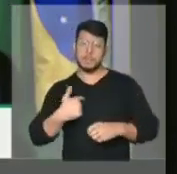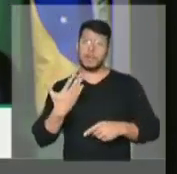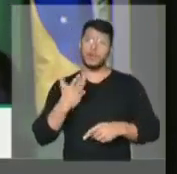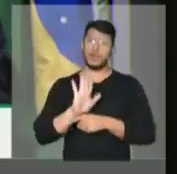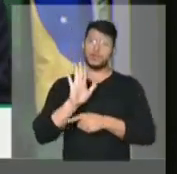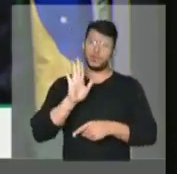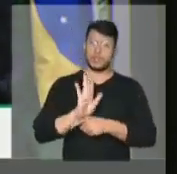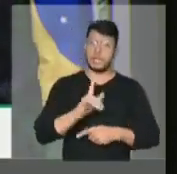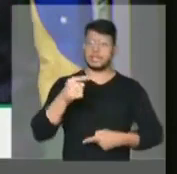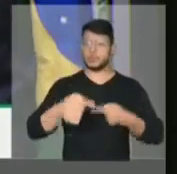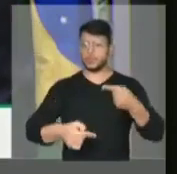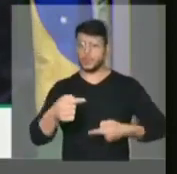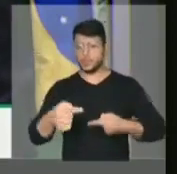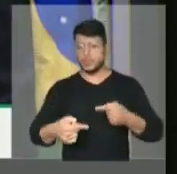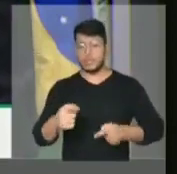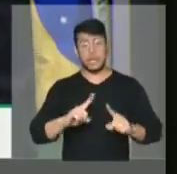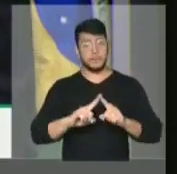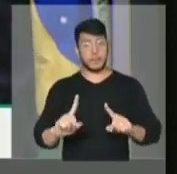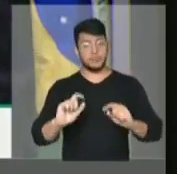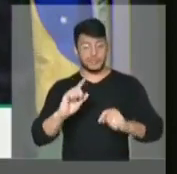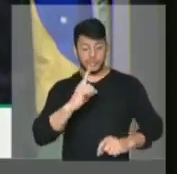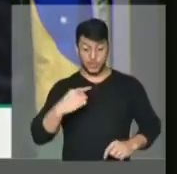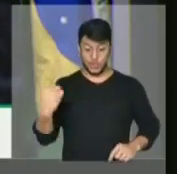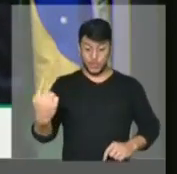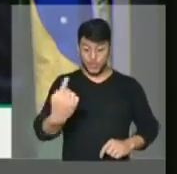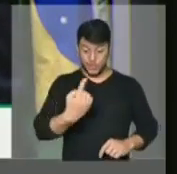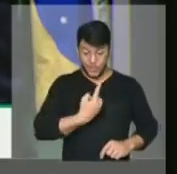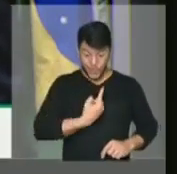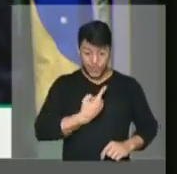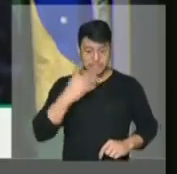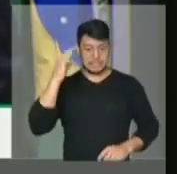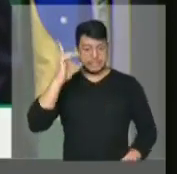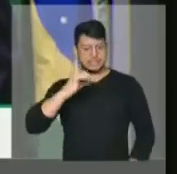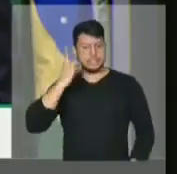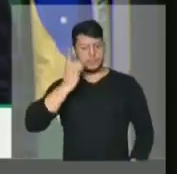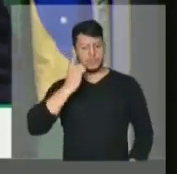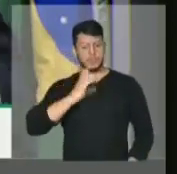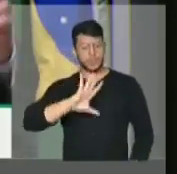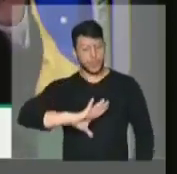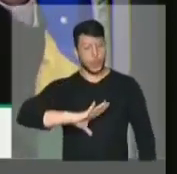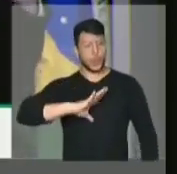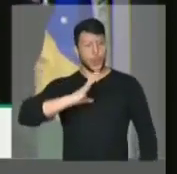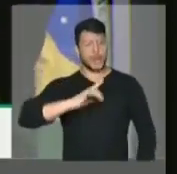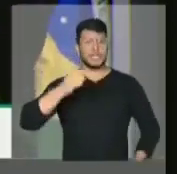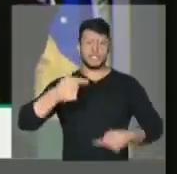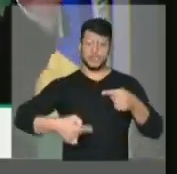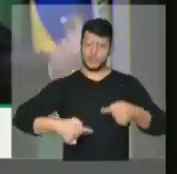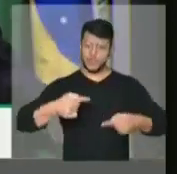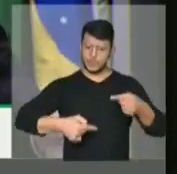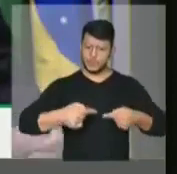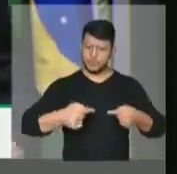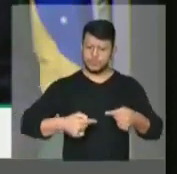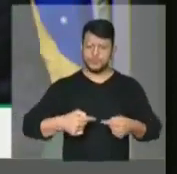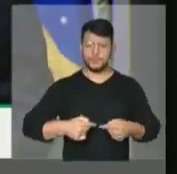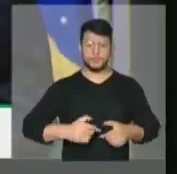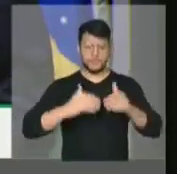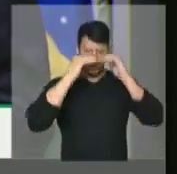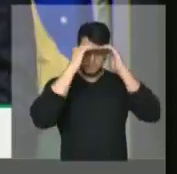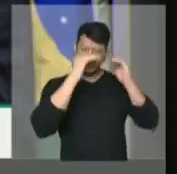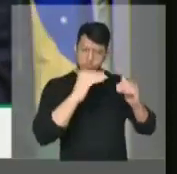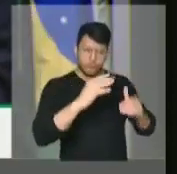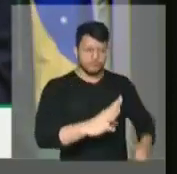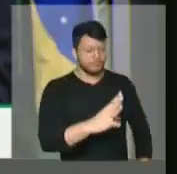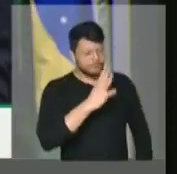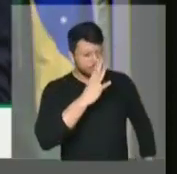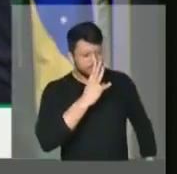matérias difíceis, mas que o parlamento teve a coragem de discuti-las, teve a coragem de ouvir a